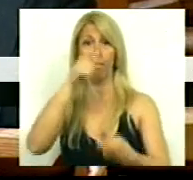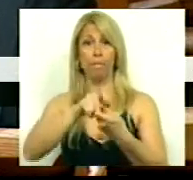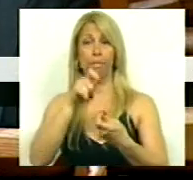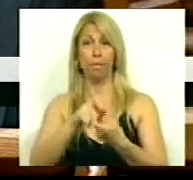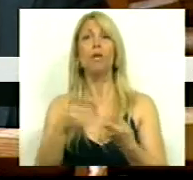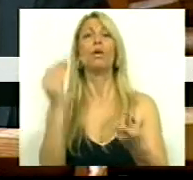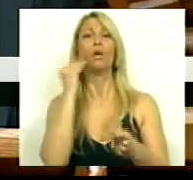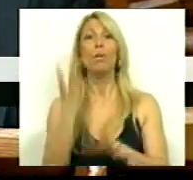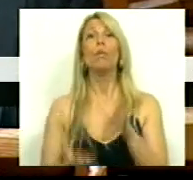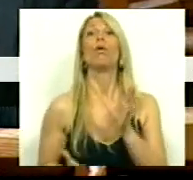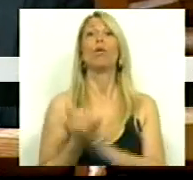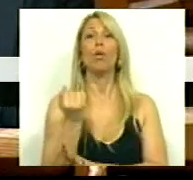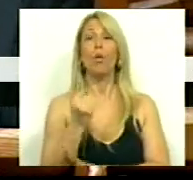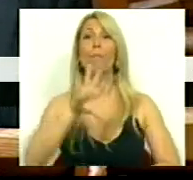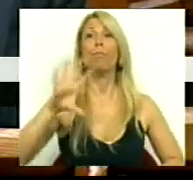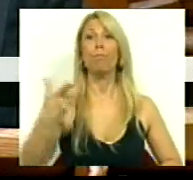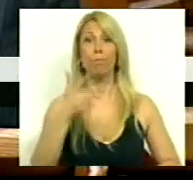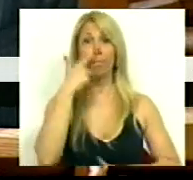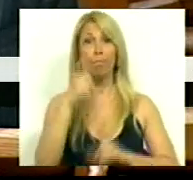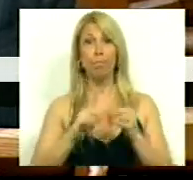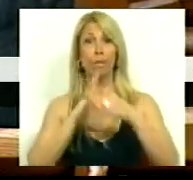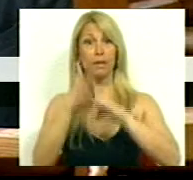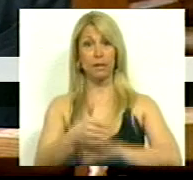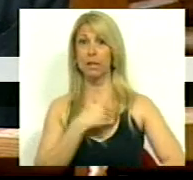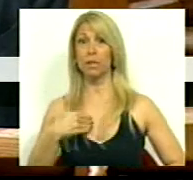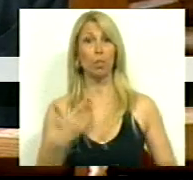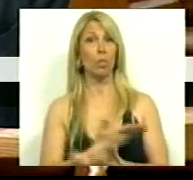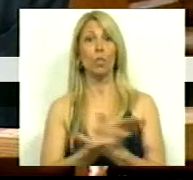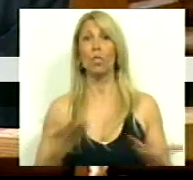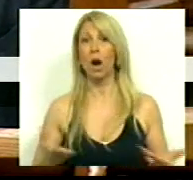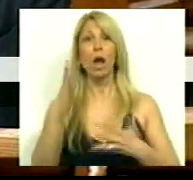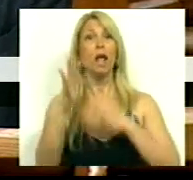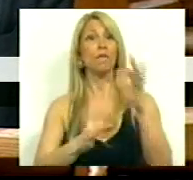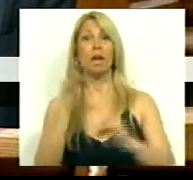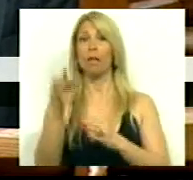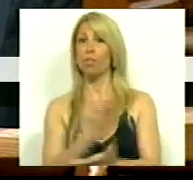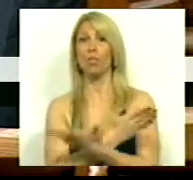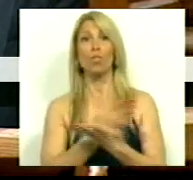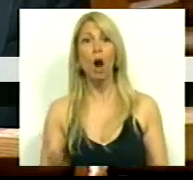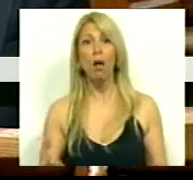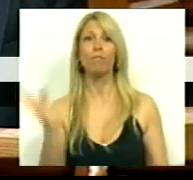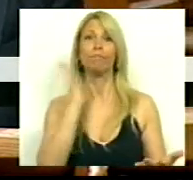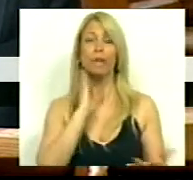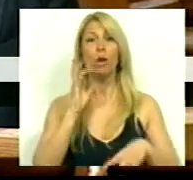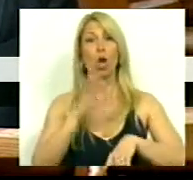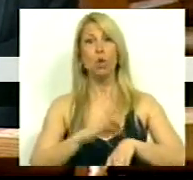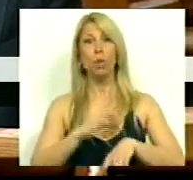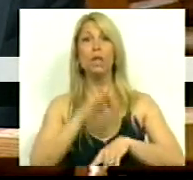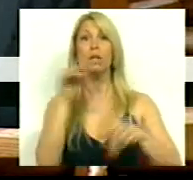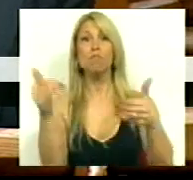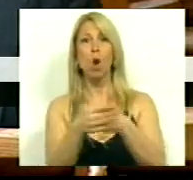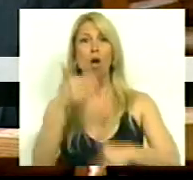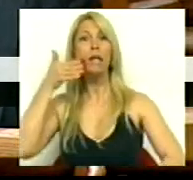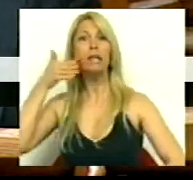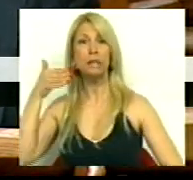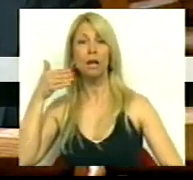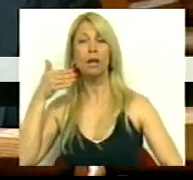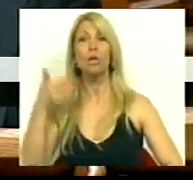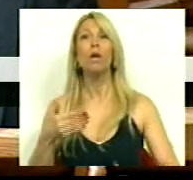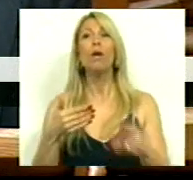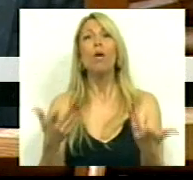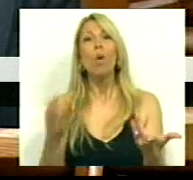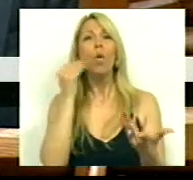recupera o país deixando as pessoas sem acesso à saúde, sem tratamentos, sujeitas à doença e à morte antecipada? Como se